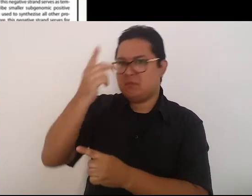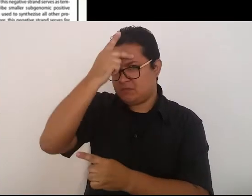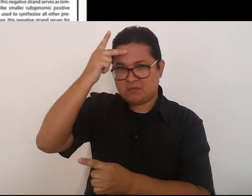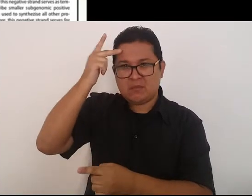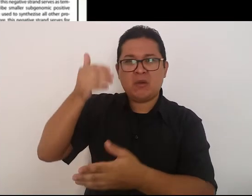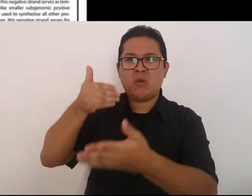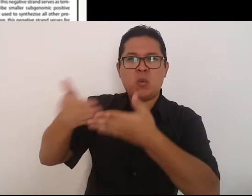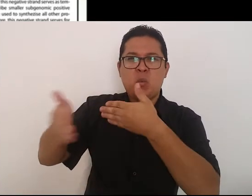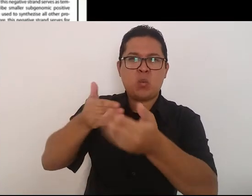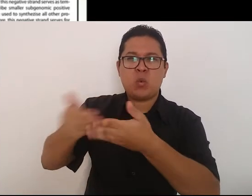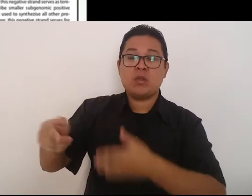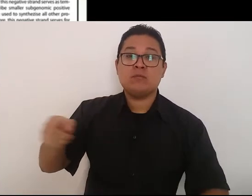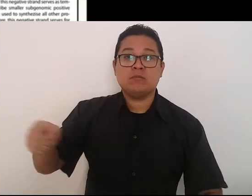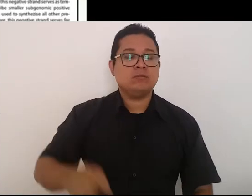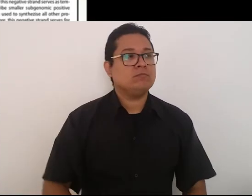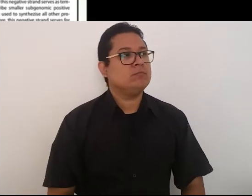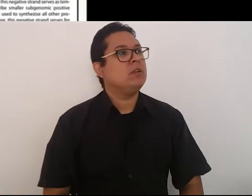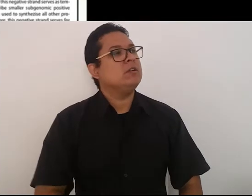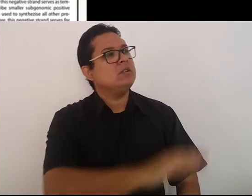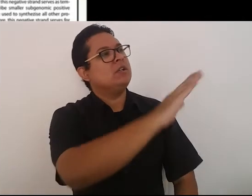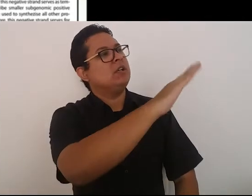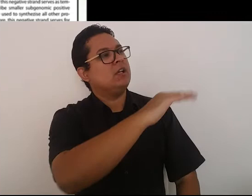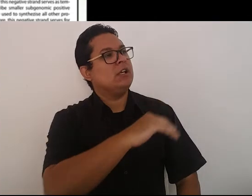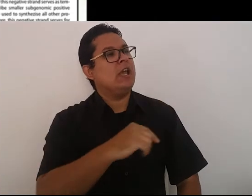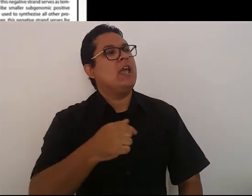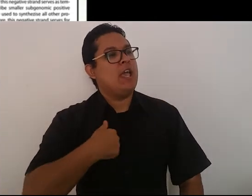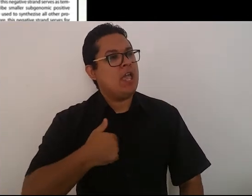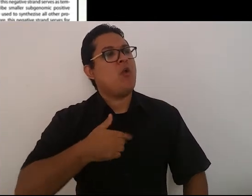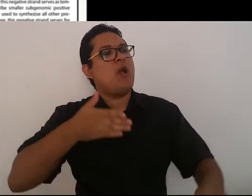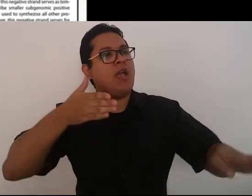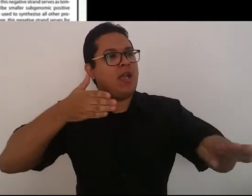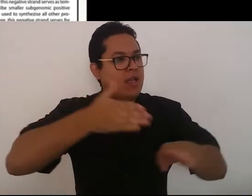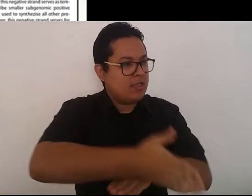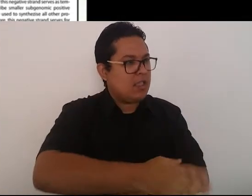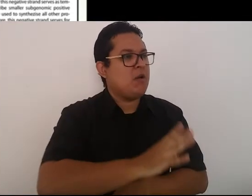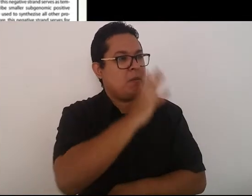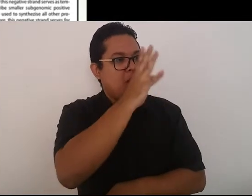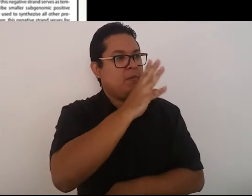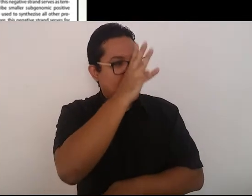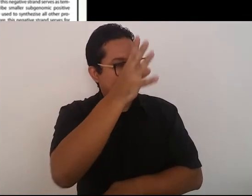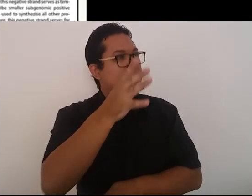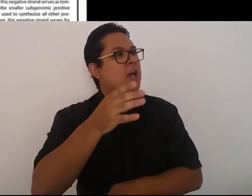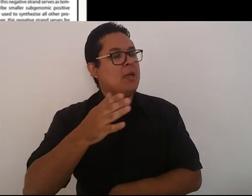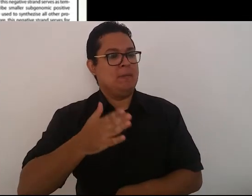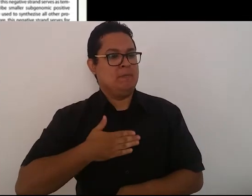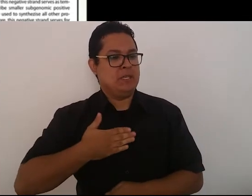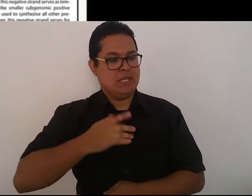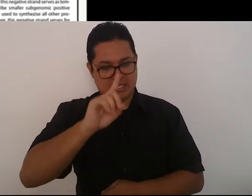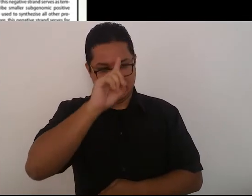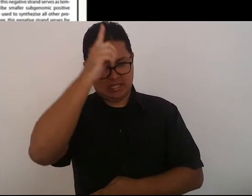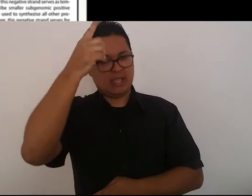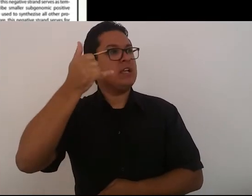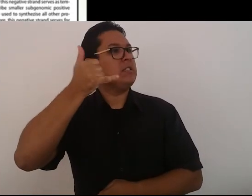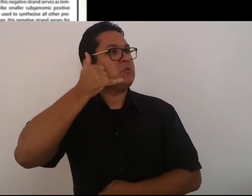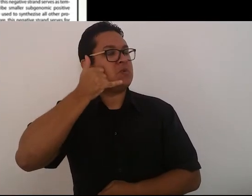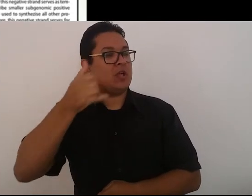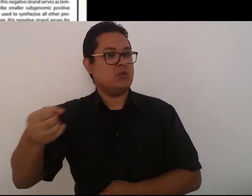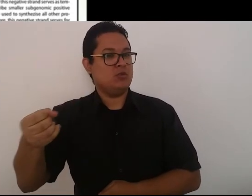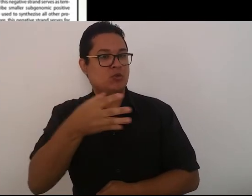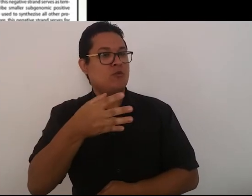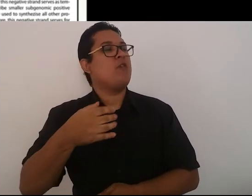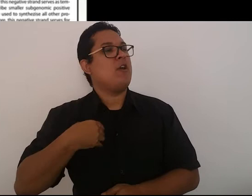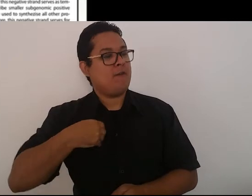no meio do seu sistema de produção, usa toda a sua maquinaria, inclusive até o sistema de logística, para